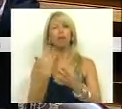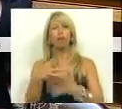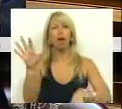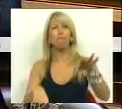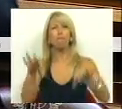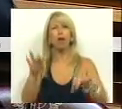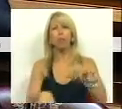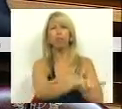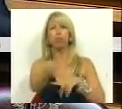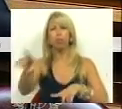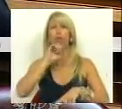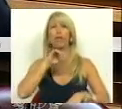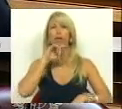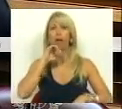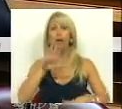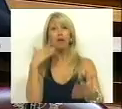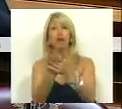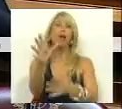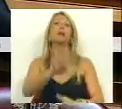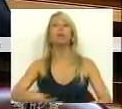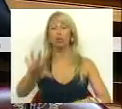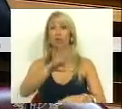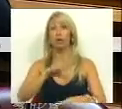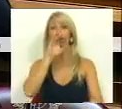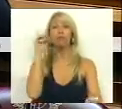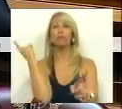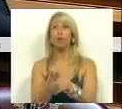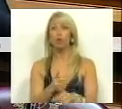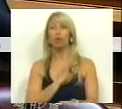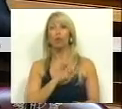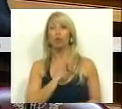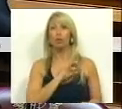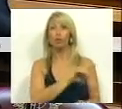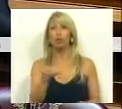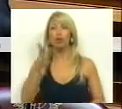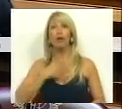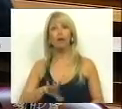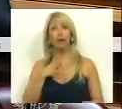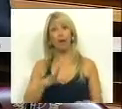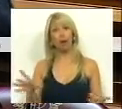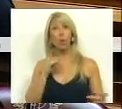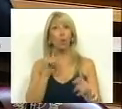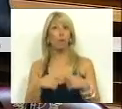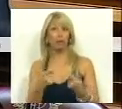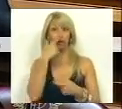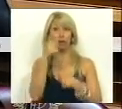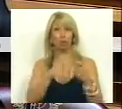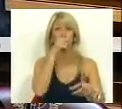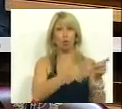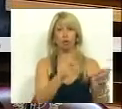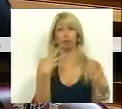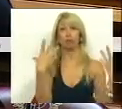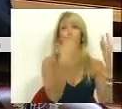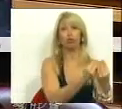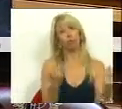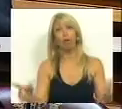conseguiu colocar-vos numa situação em que, simultaneamente, os senhores que querem ser partido contribuinte são hoje partido de cobrador de